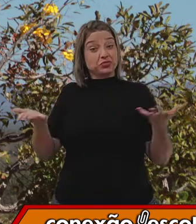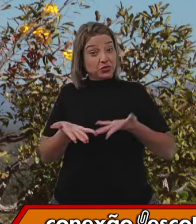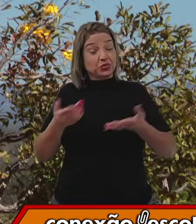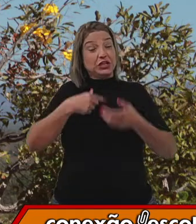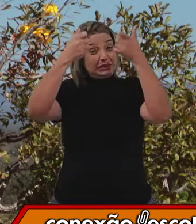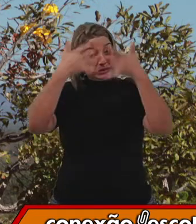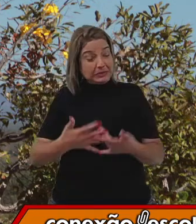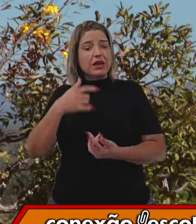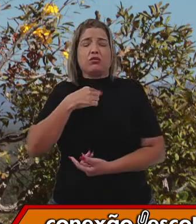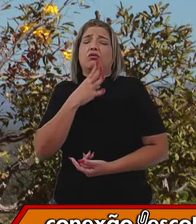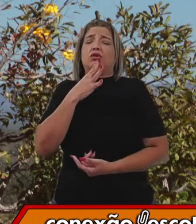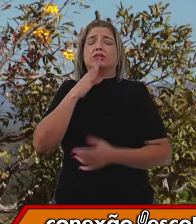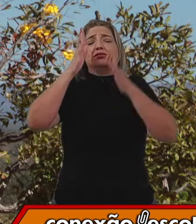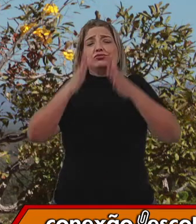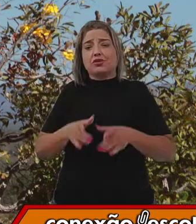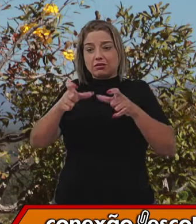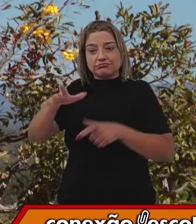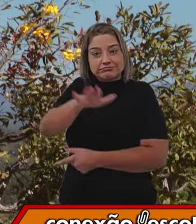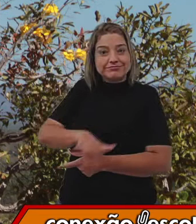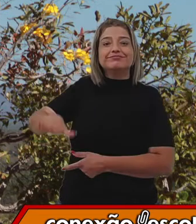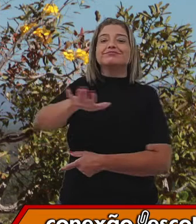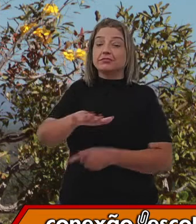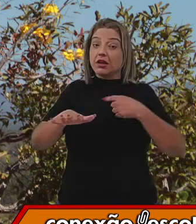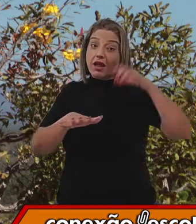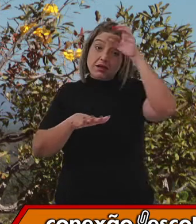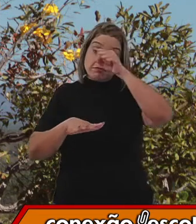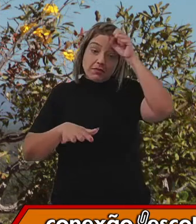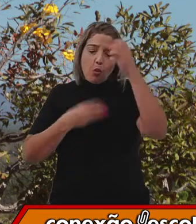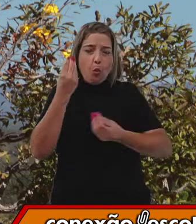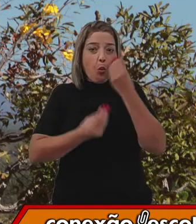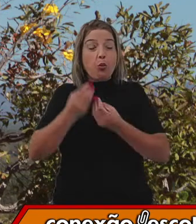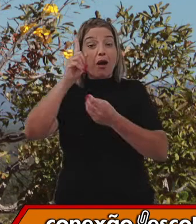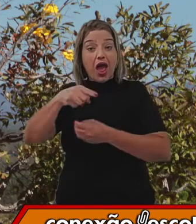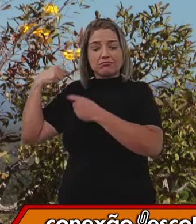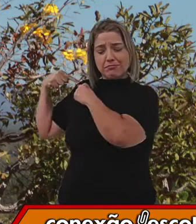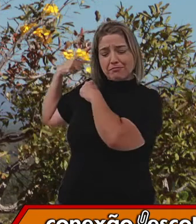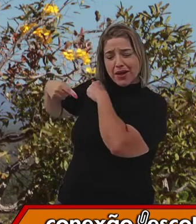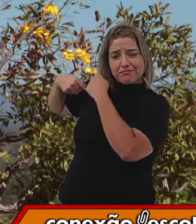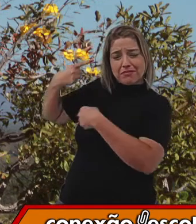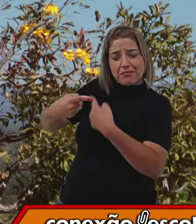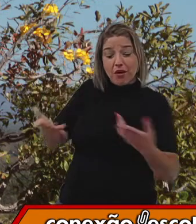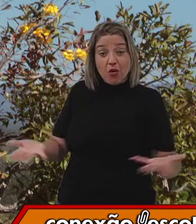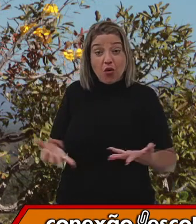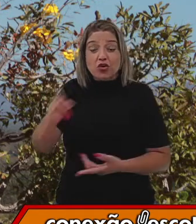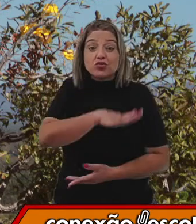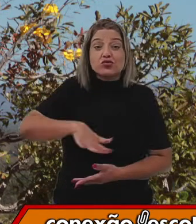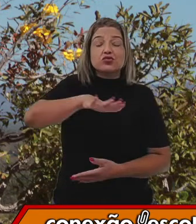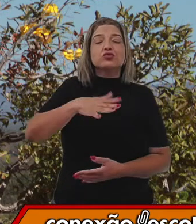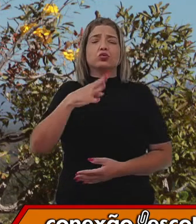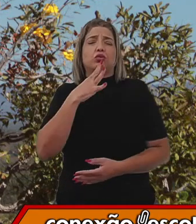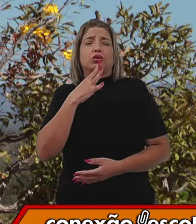vocês de um lugar que conheço bem e de onde trago muito aprendizado, que é a estrada, o mundo que hoje conhecemos como